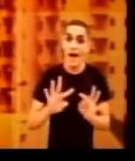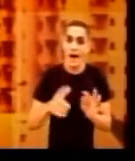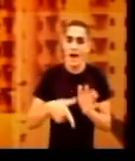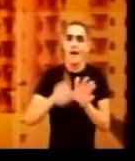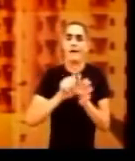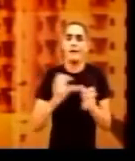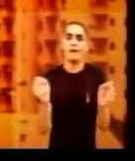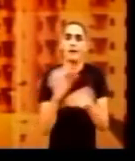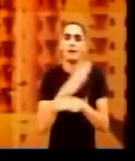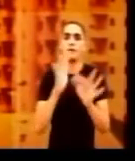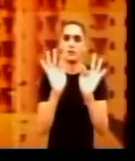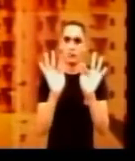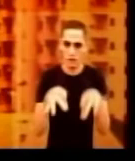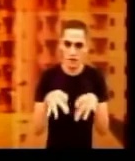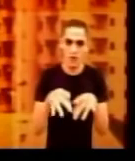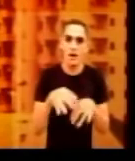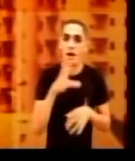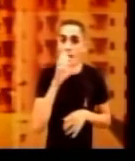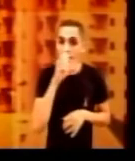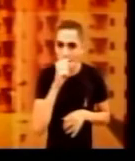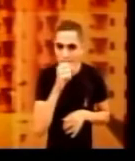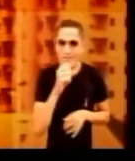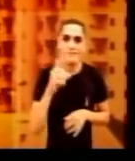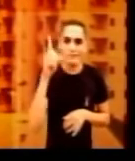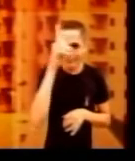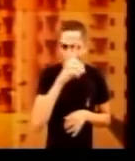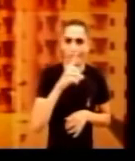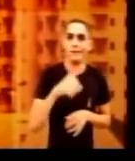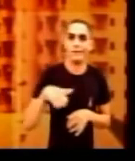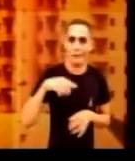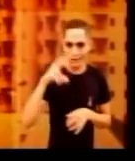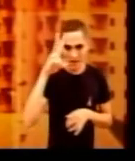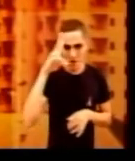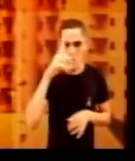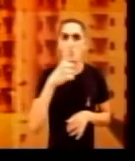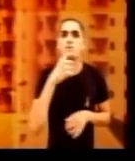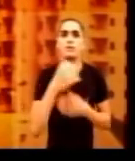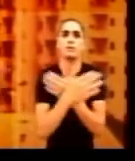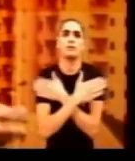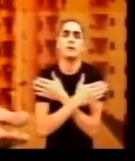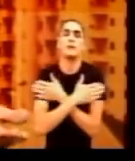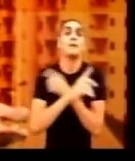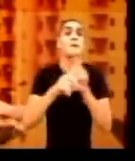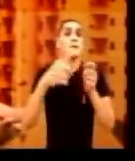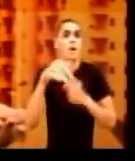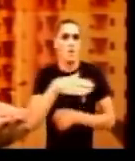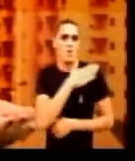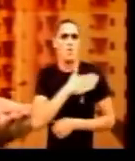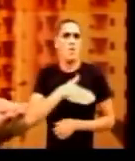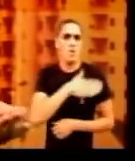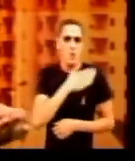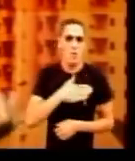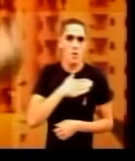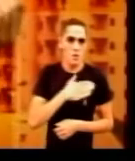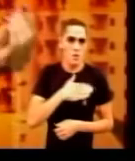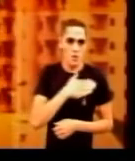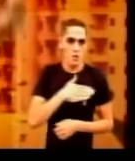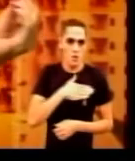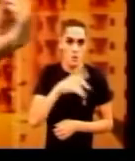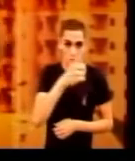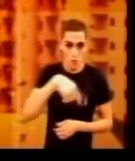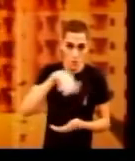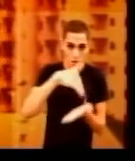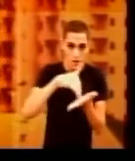fim de semana é prolongado, que a gente tem um feriado na segunda-feira. Então, eu gostaria de saber do secretário